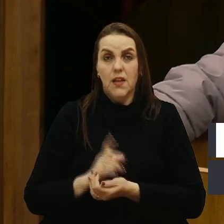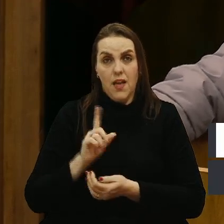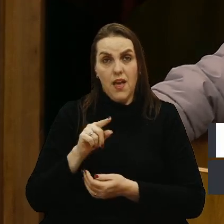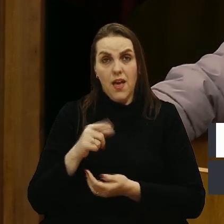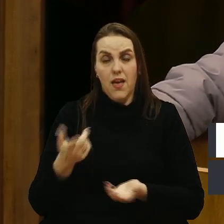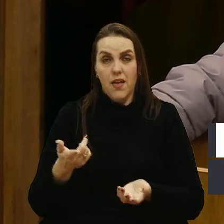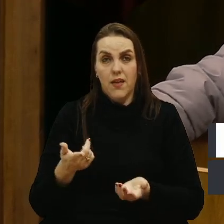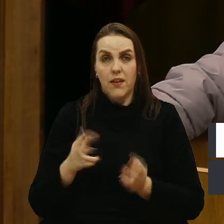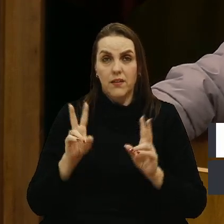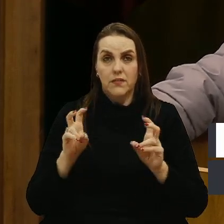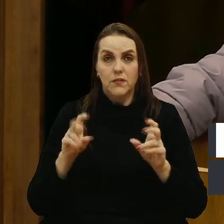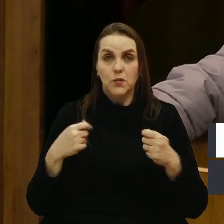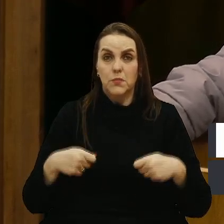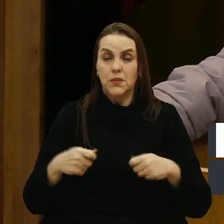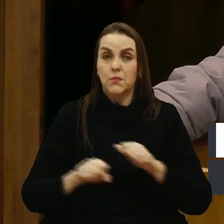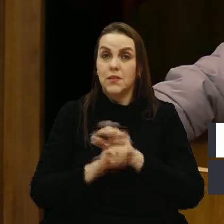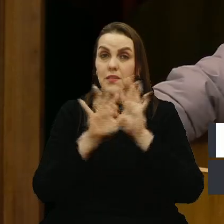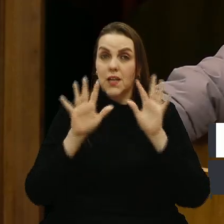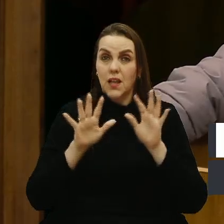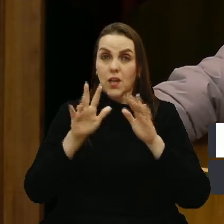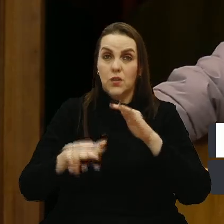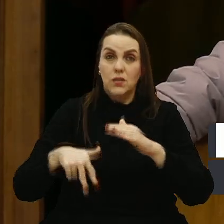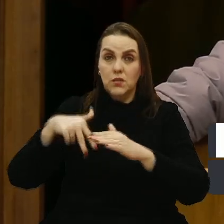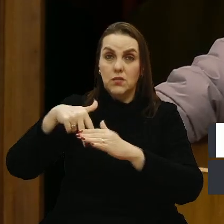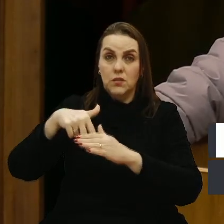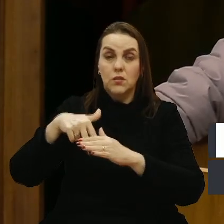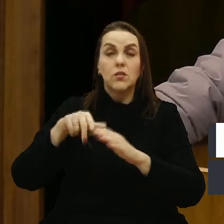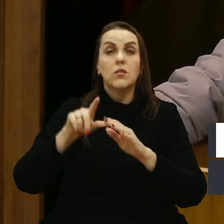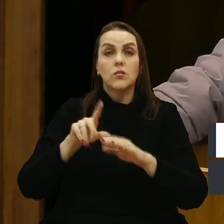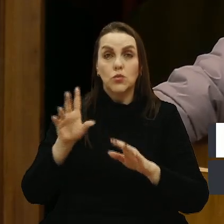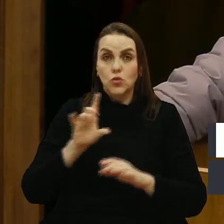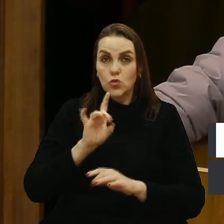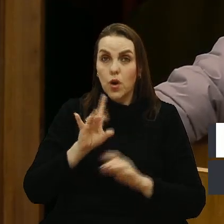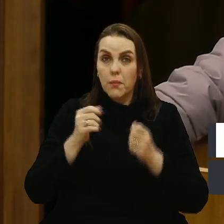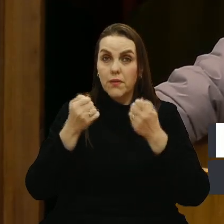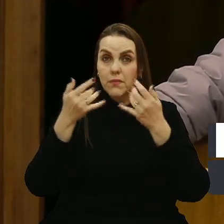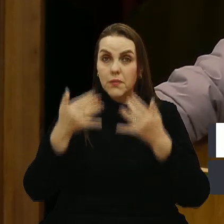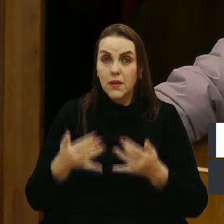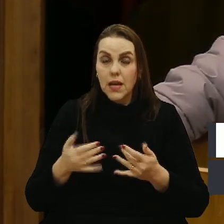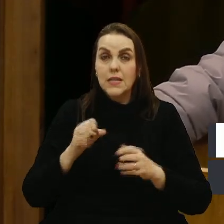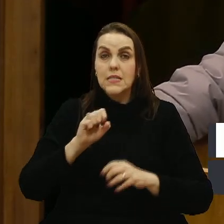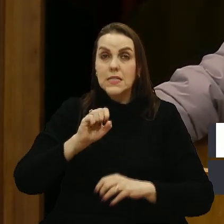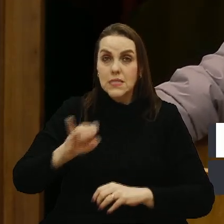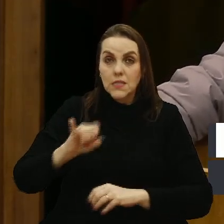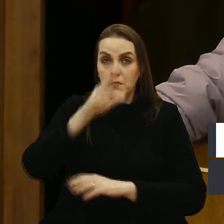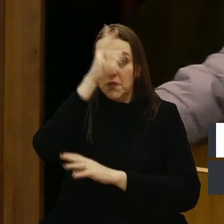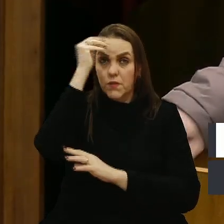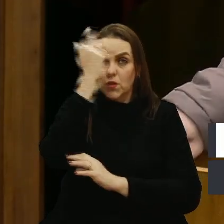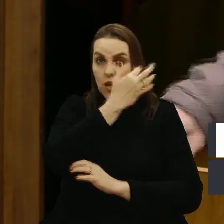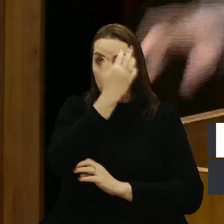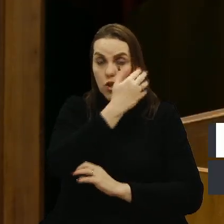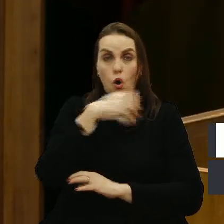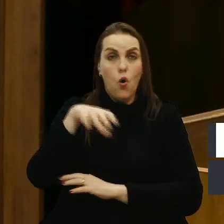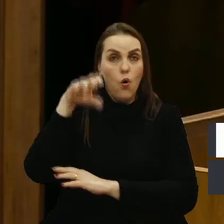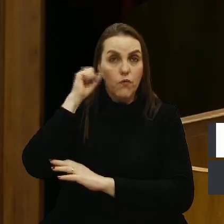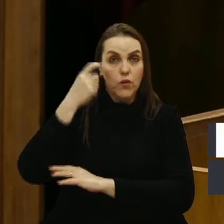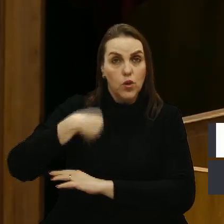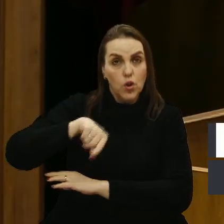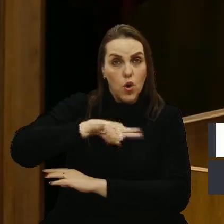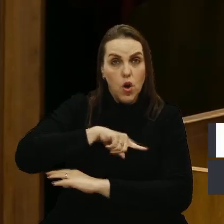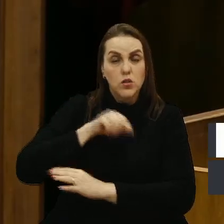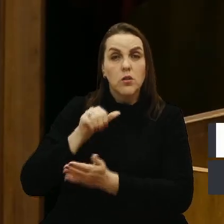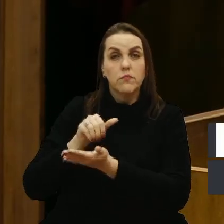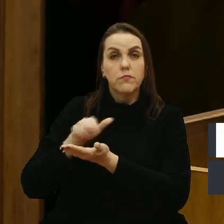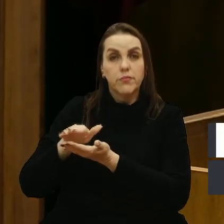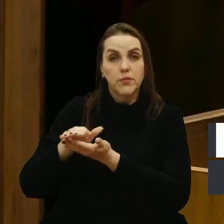que precisamos deixar clara. Eu subo essa tribuna exclusivamente para falar que, se o prefeito Adiló tivesse nos ouvido, teria exonerado o Caberlon há muito